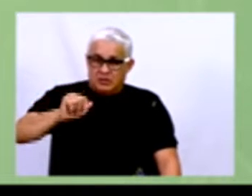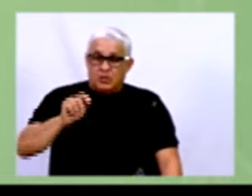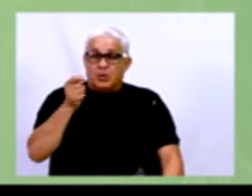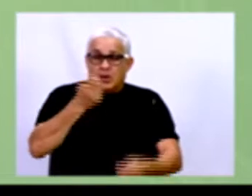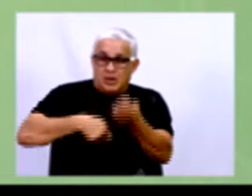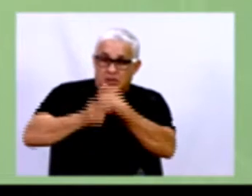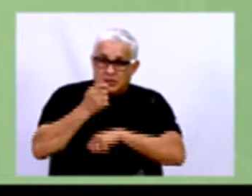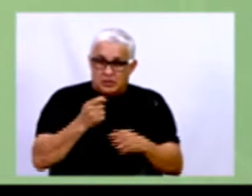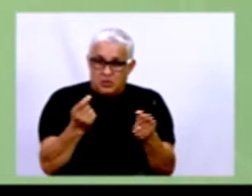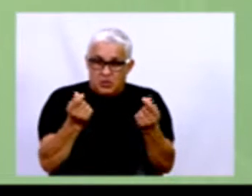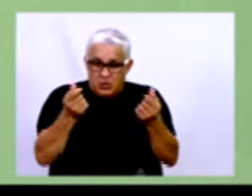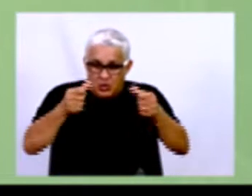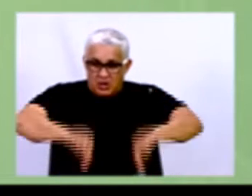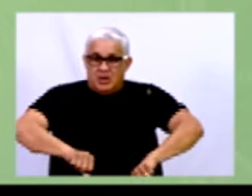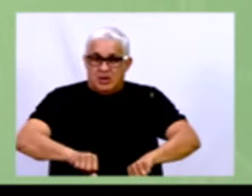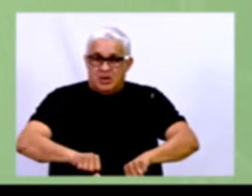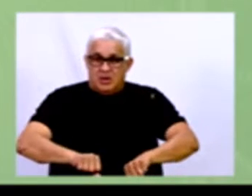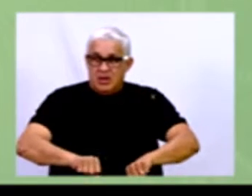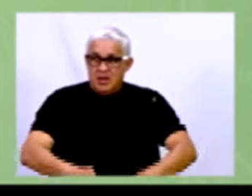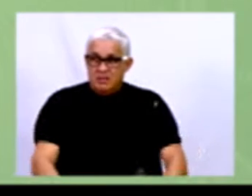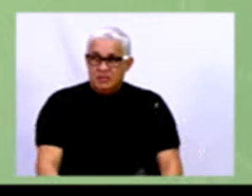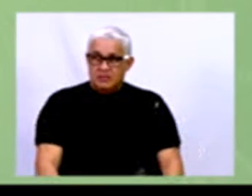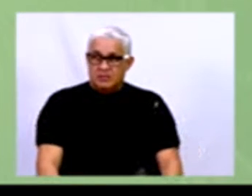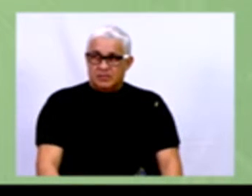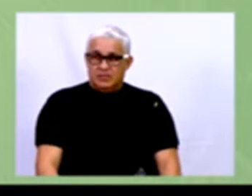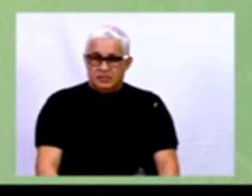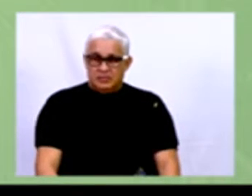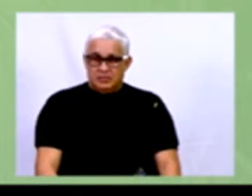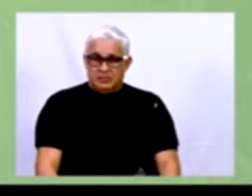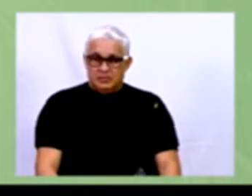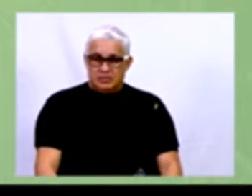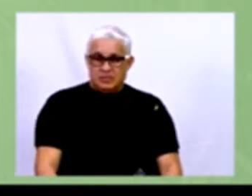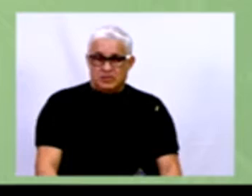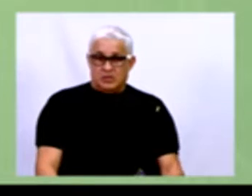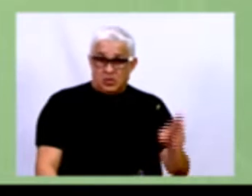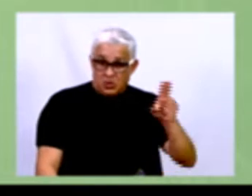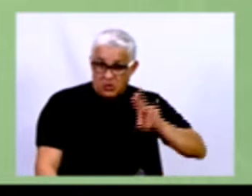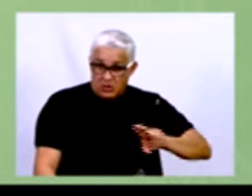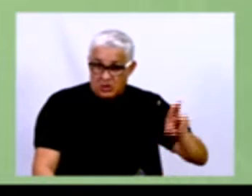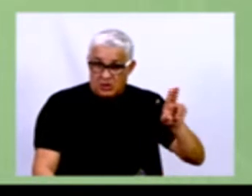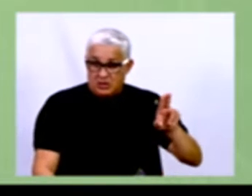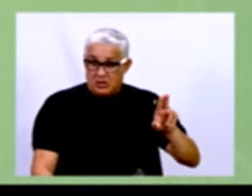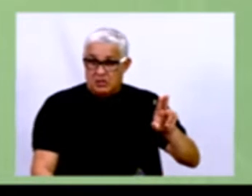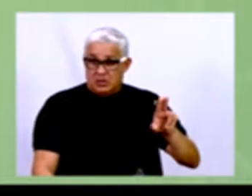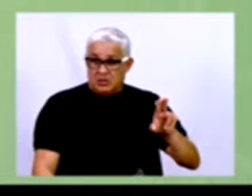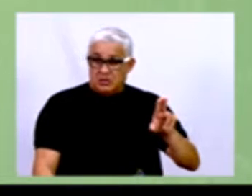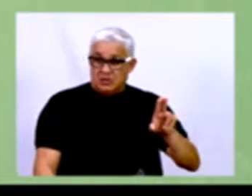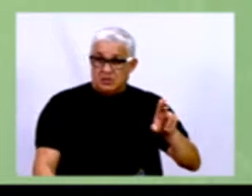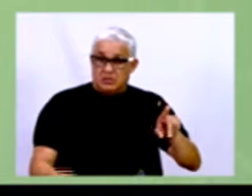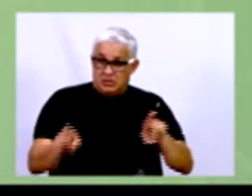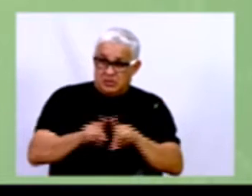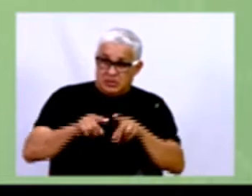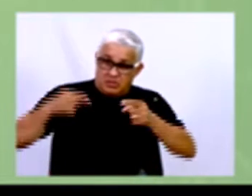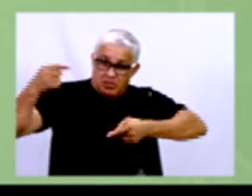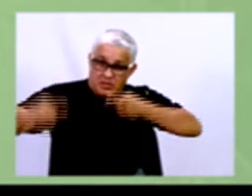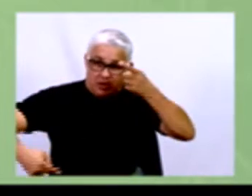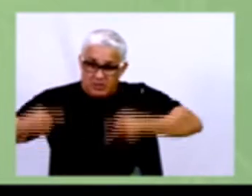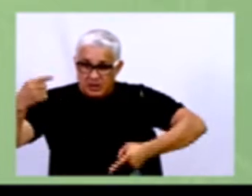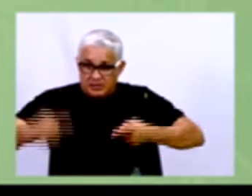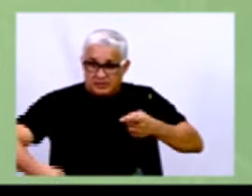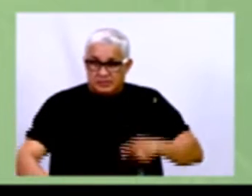escassez. Os recursos escassos, então, vão estar entre usos alternativos e fins